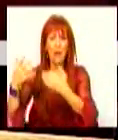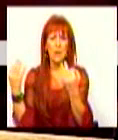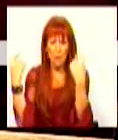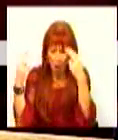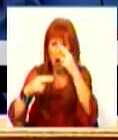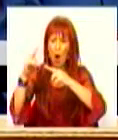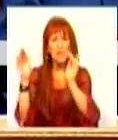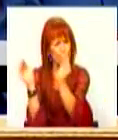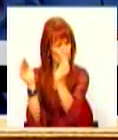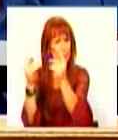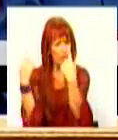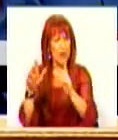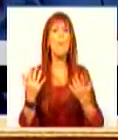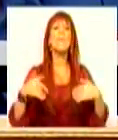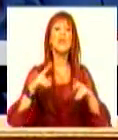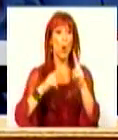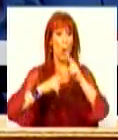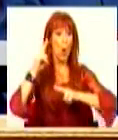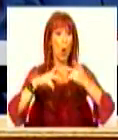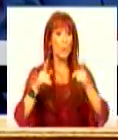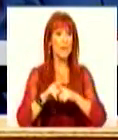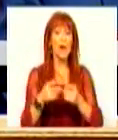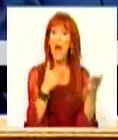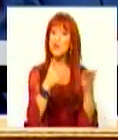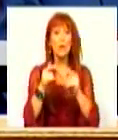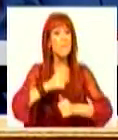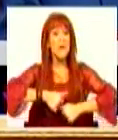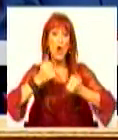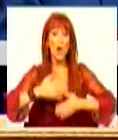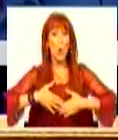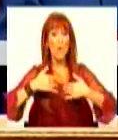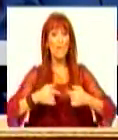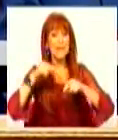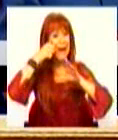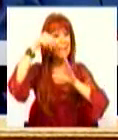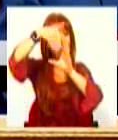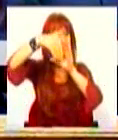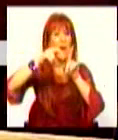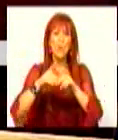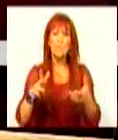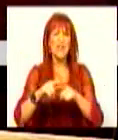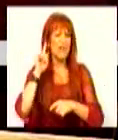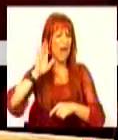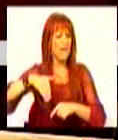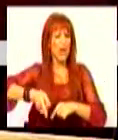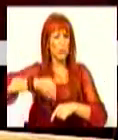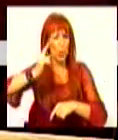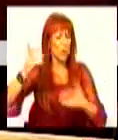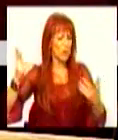facto, obras pequenas, mas são obras que contribuem para melhorar o conforto de quem lá está dentro e não devem ser